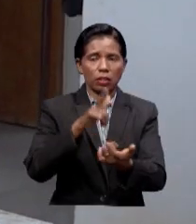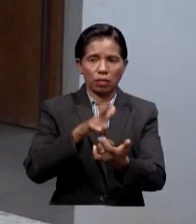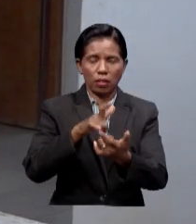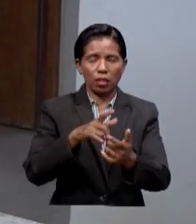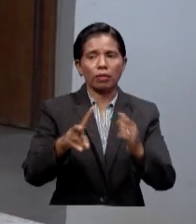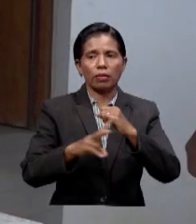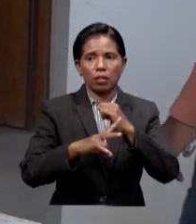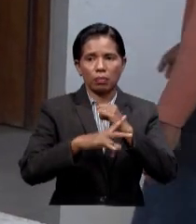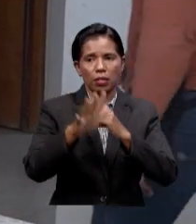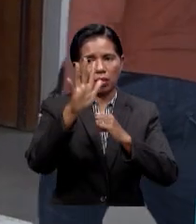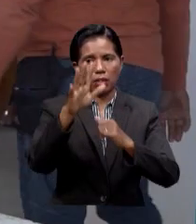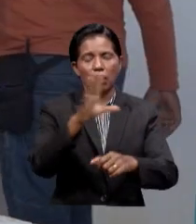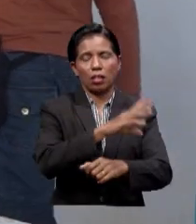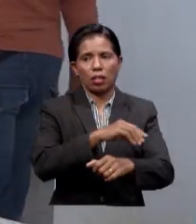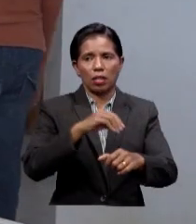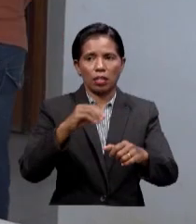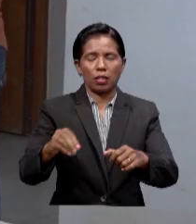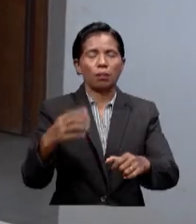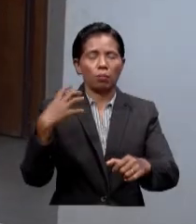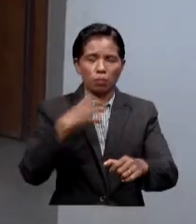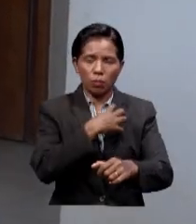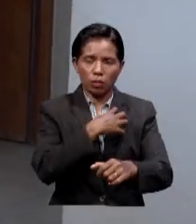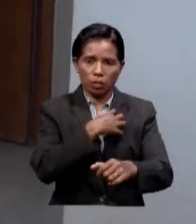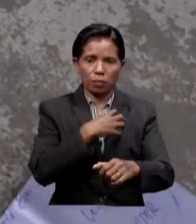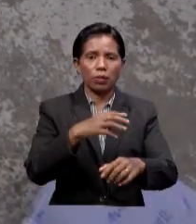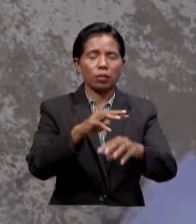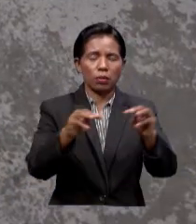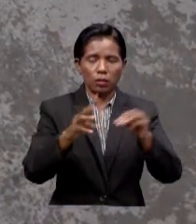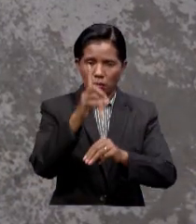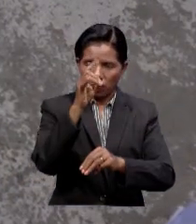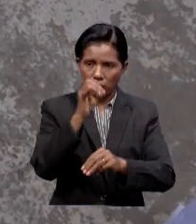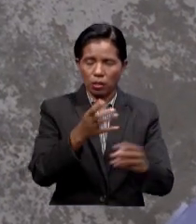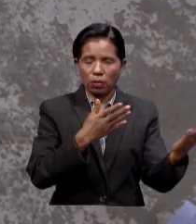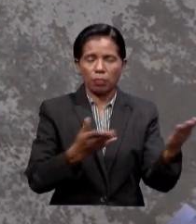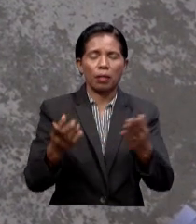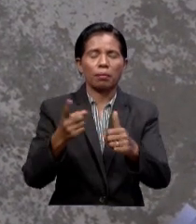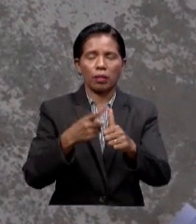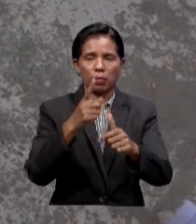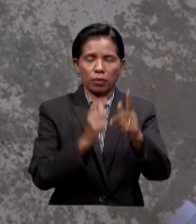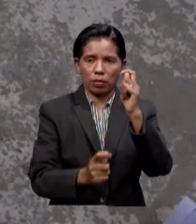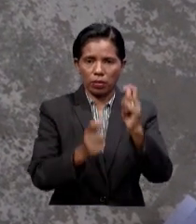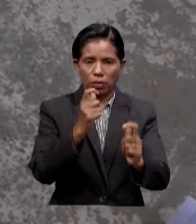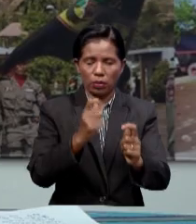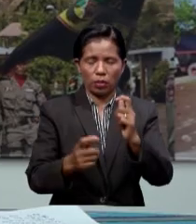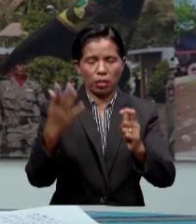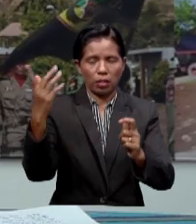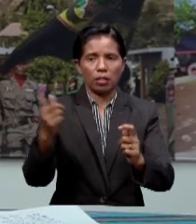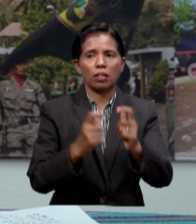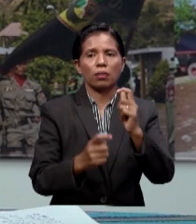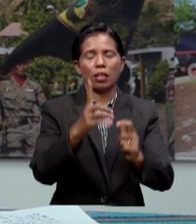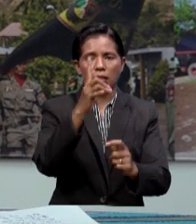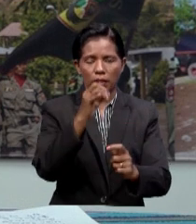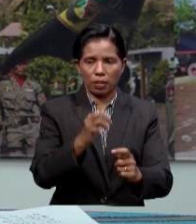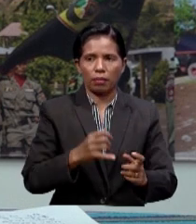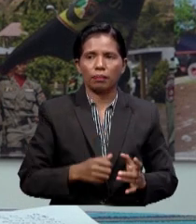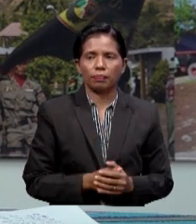detém ona ia sela comando município de Lei, onde submete ba primeiro interrogatório ia tribunal distrital de Lei. Da acontece ida